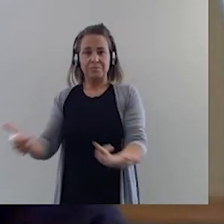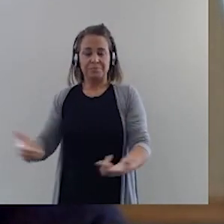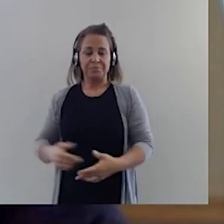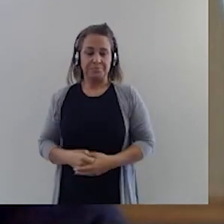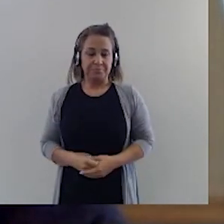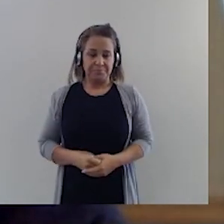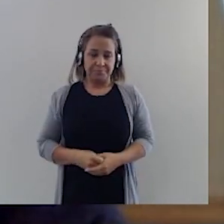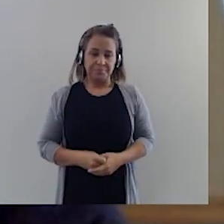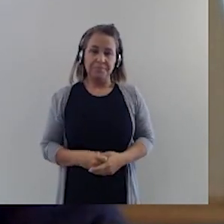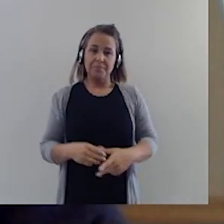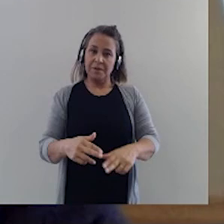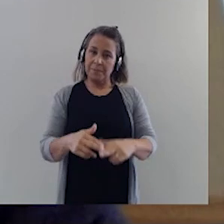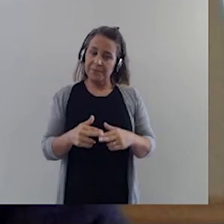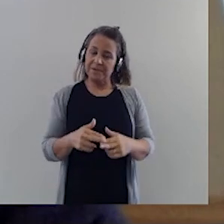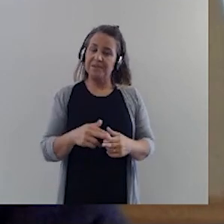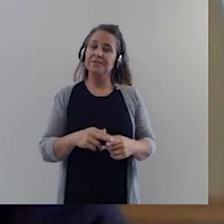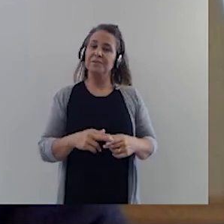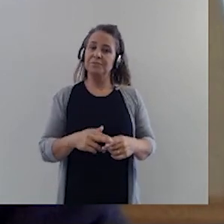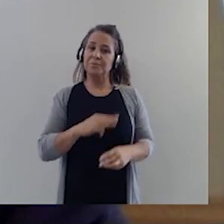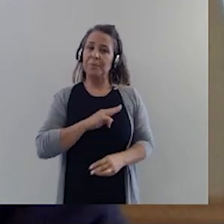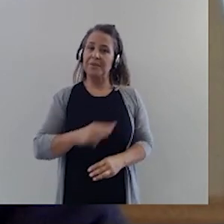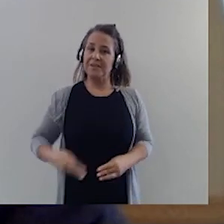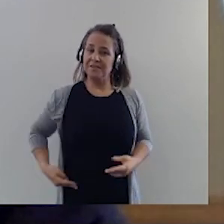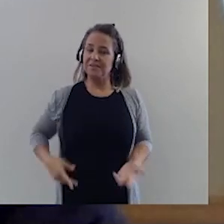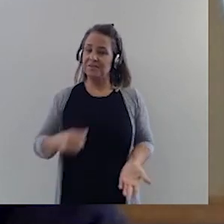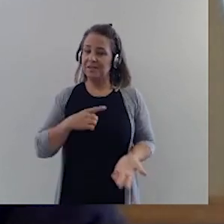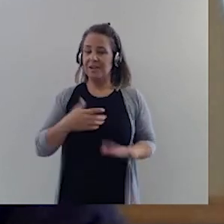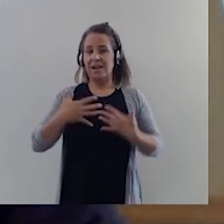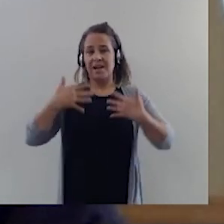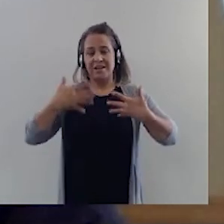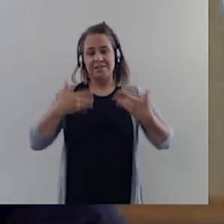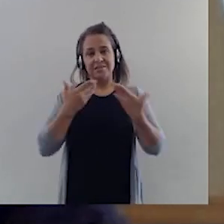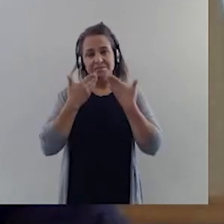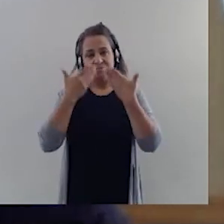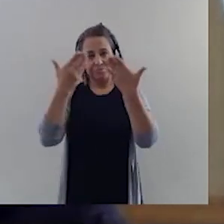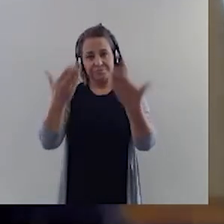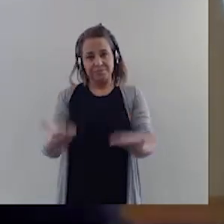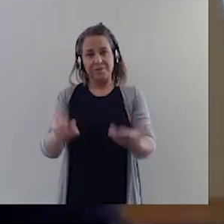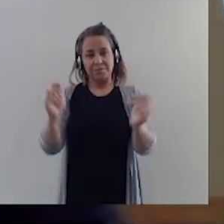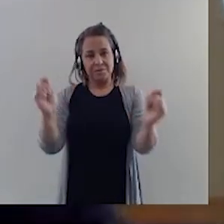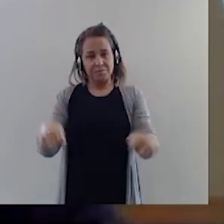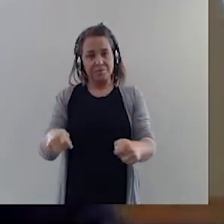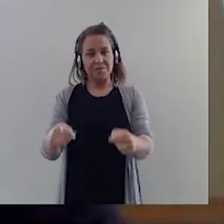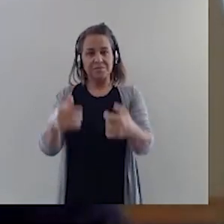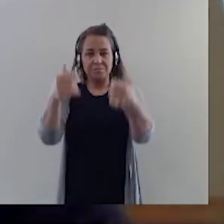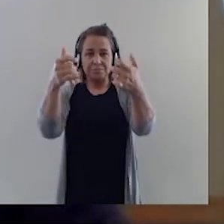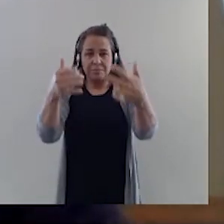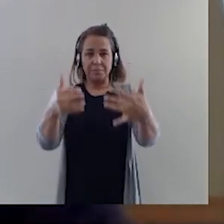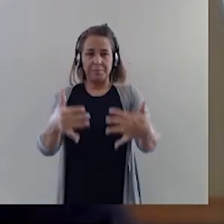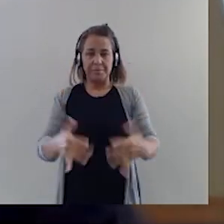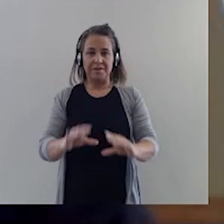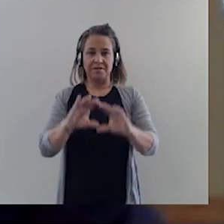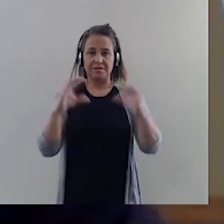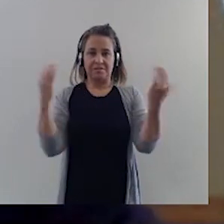ministro, com muita honra, eu passo a palavra para que Vossa Excelência possa fazer a conferência.